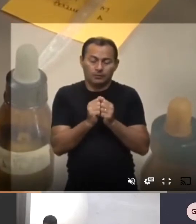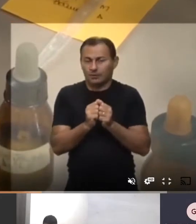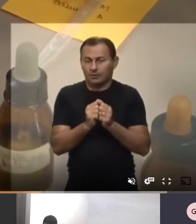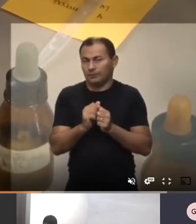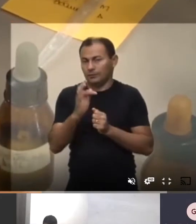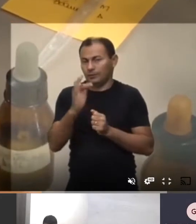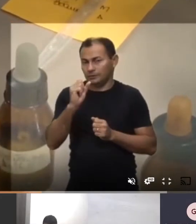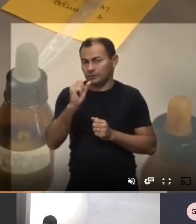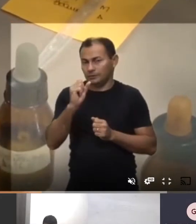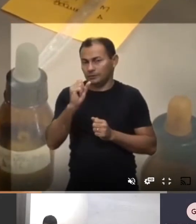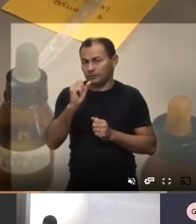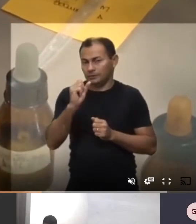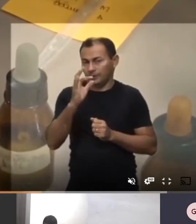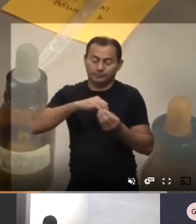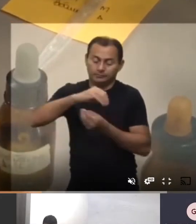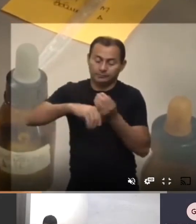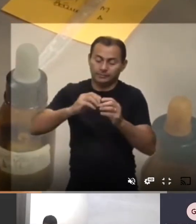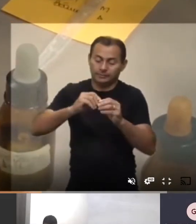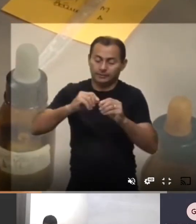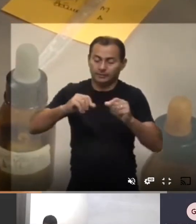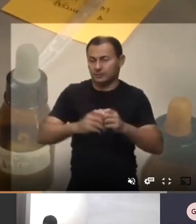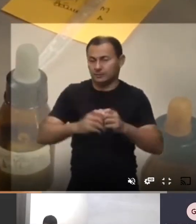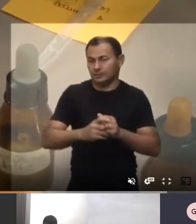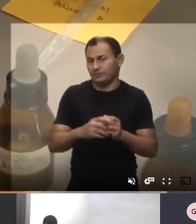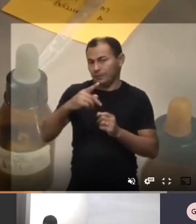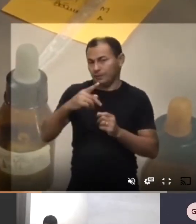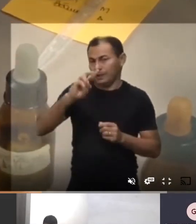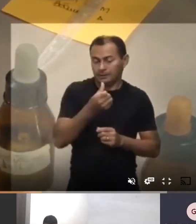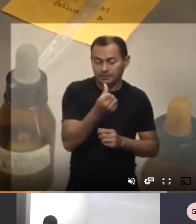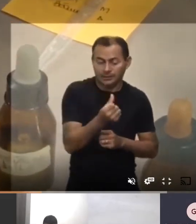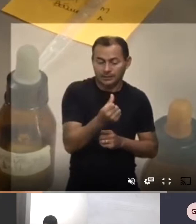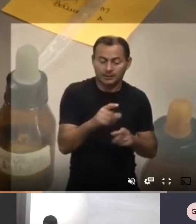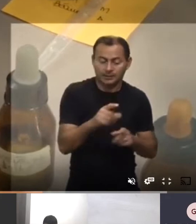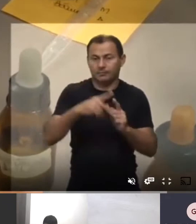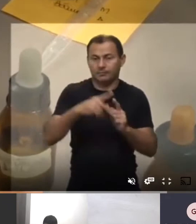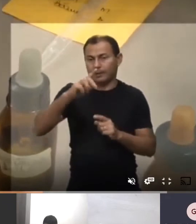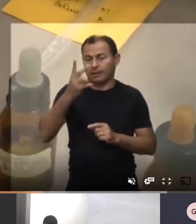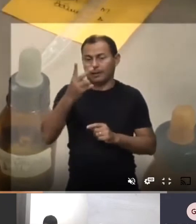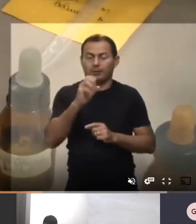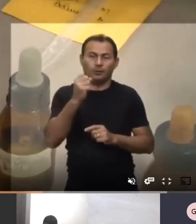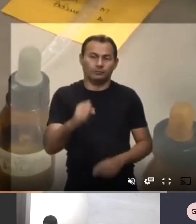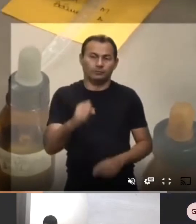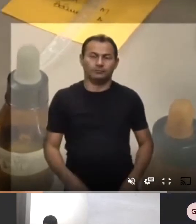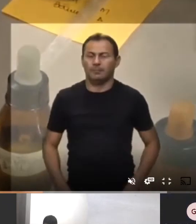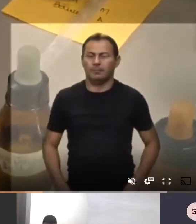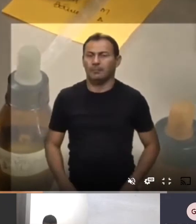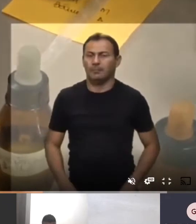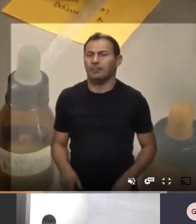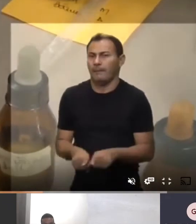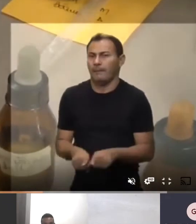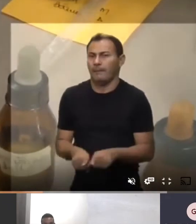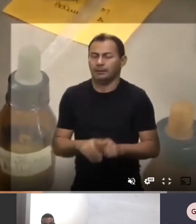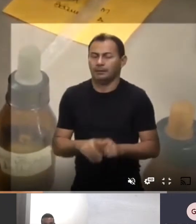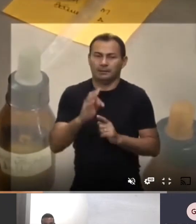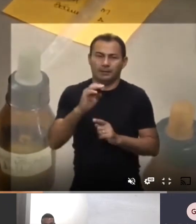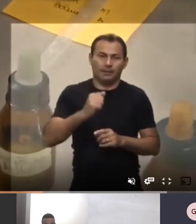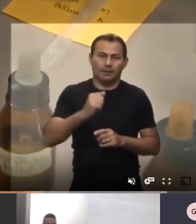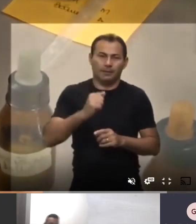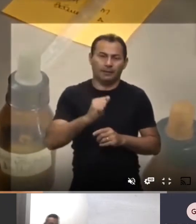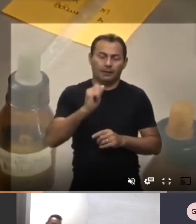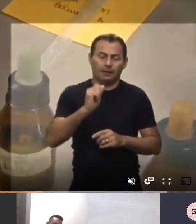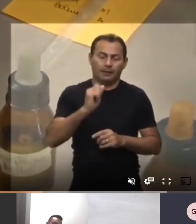mesmo colocando soluções ácidas, como é no caso aí do Becker B, como solução, aliás, como a